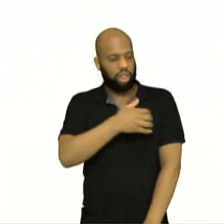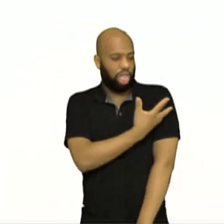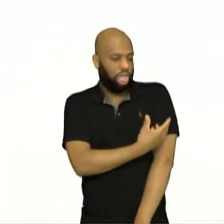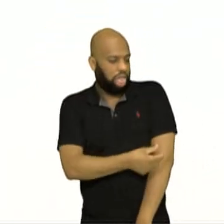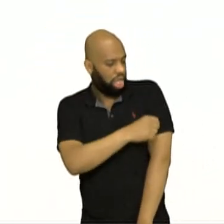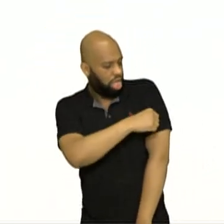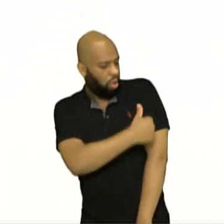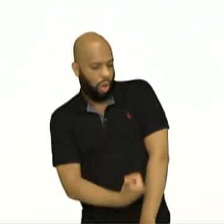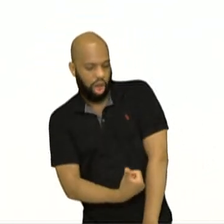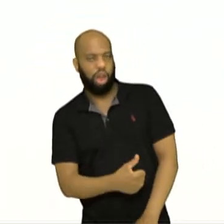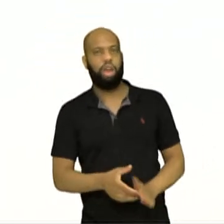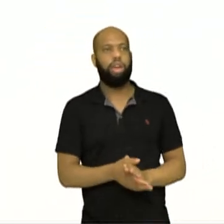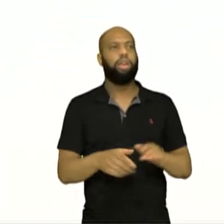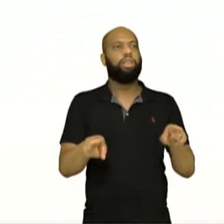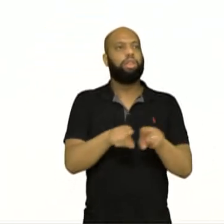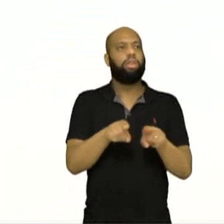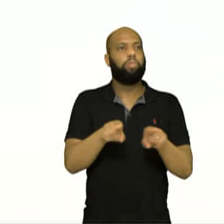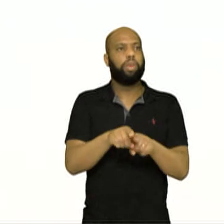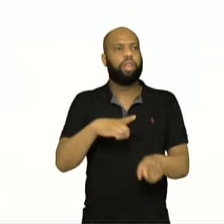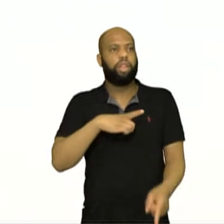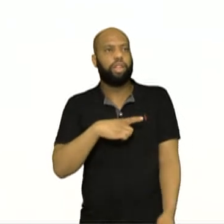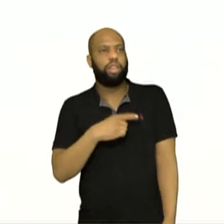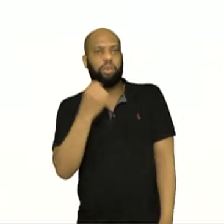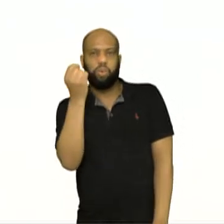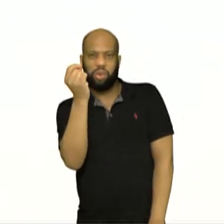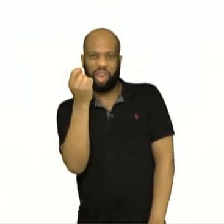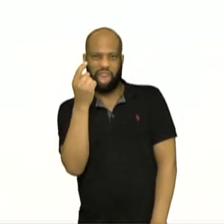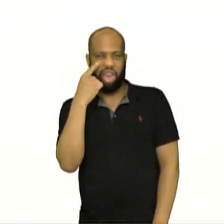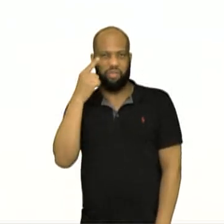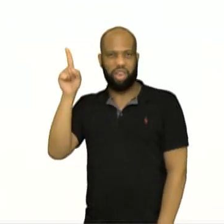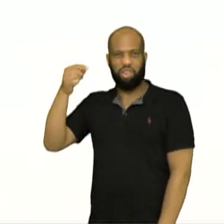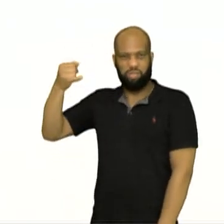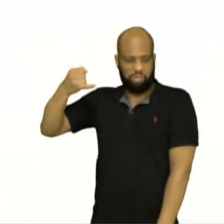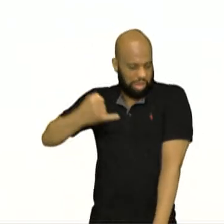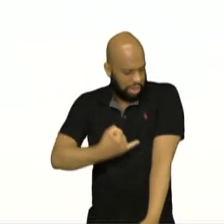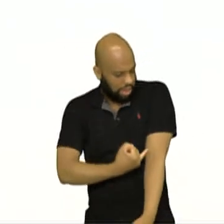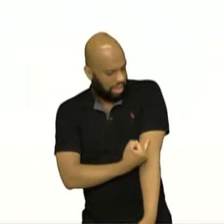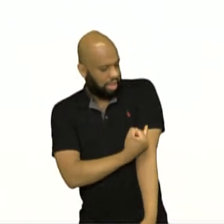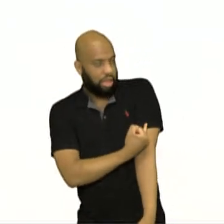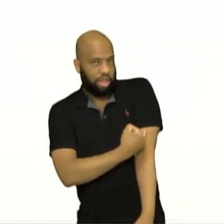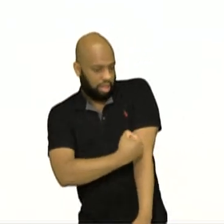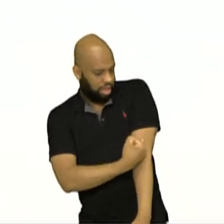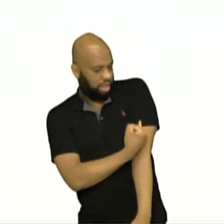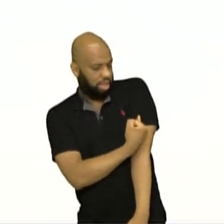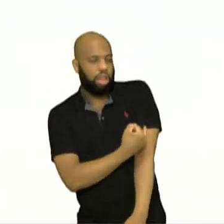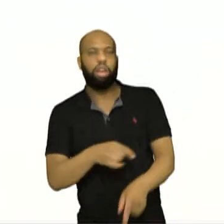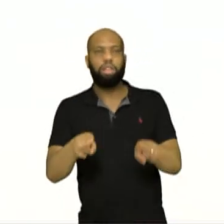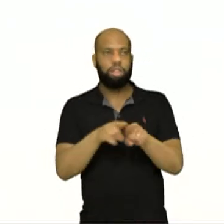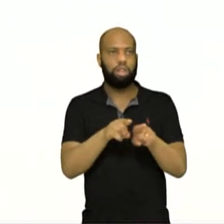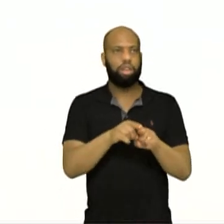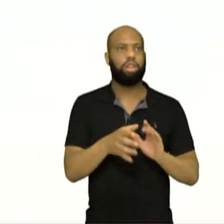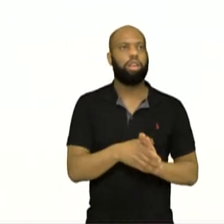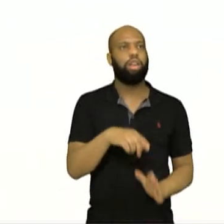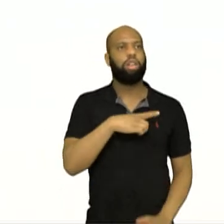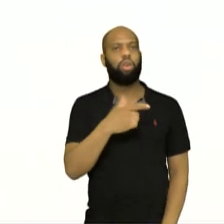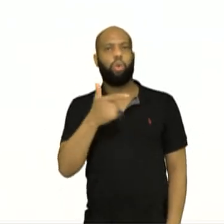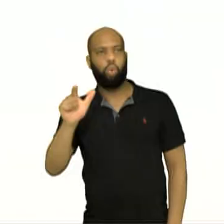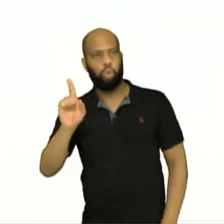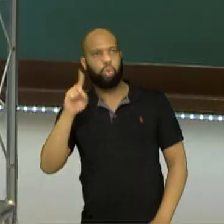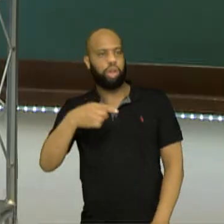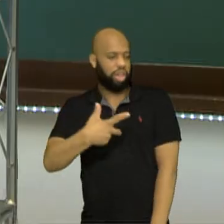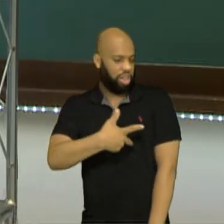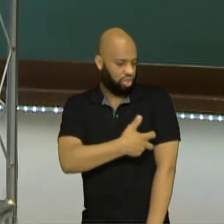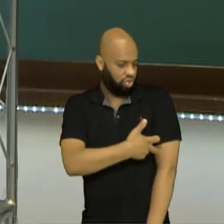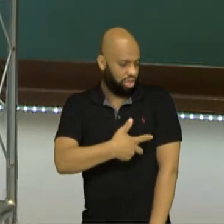nós temos a aplicação dessa haste, né, que seria esse implante abaixo da pele, e aqui a injeção.